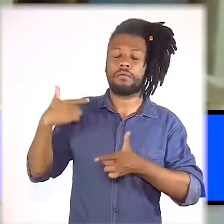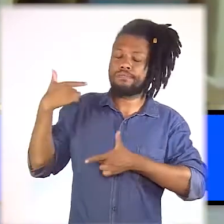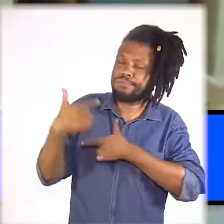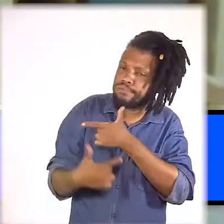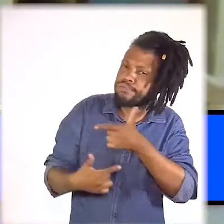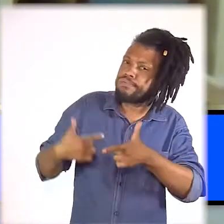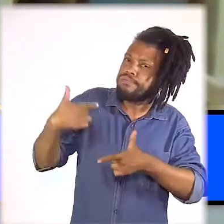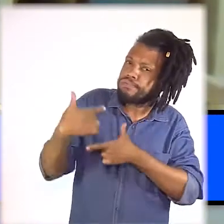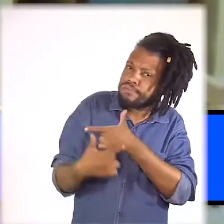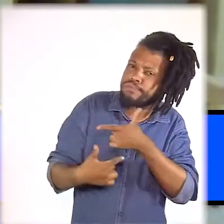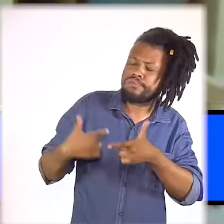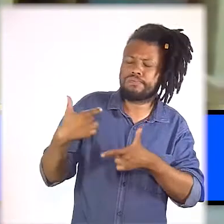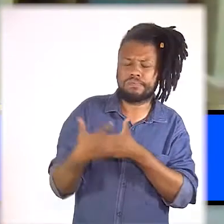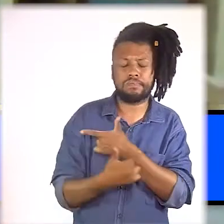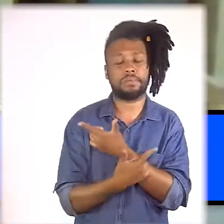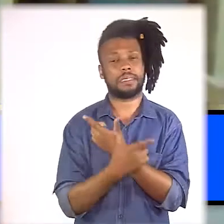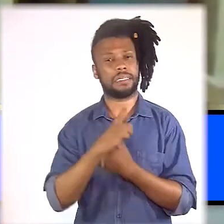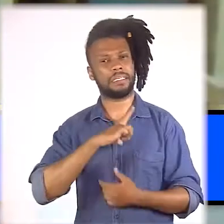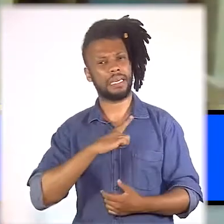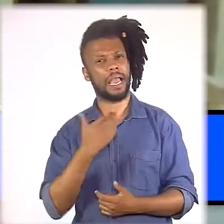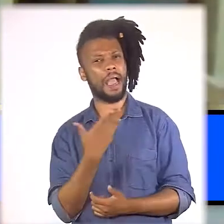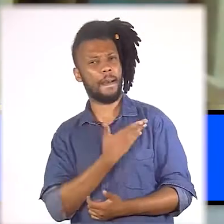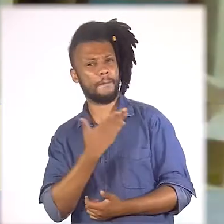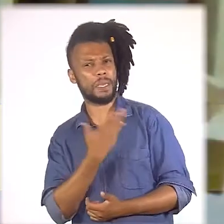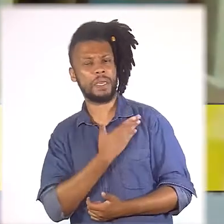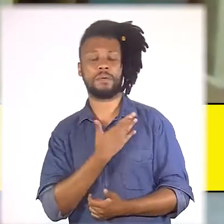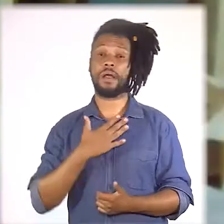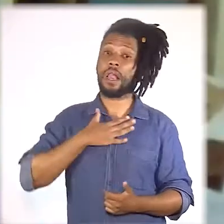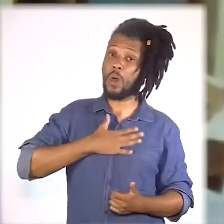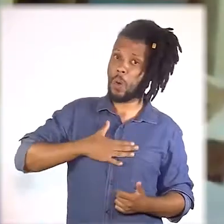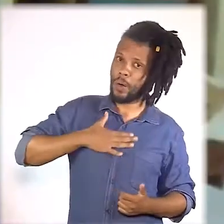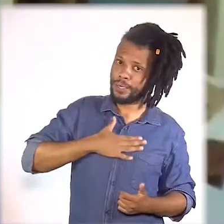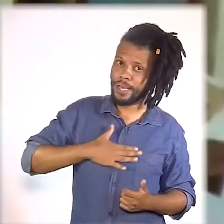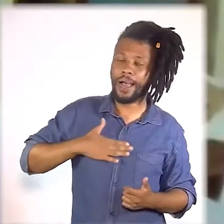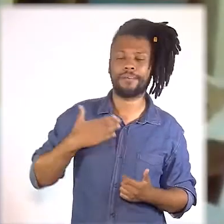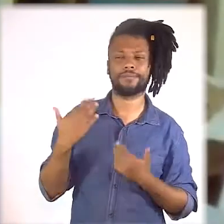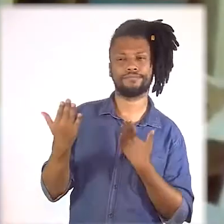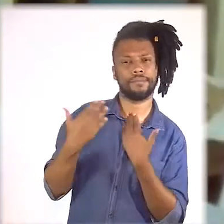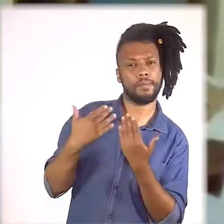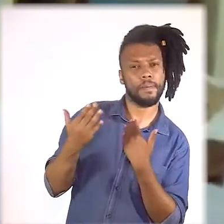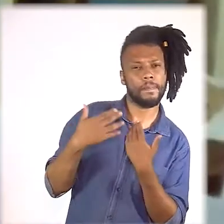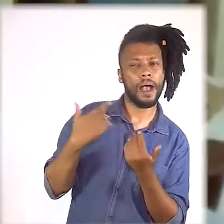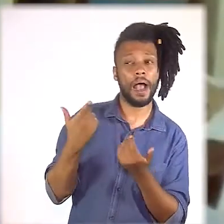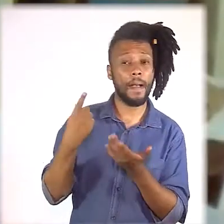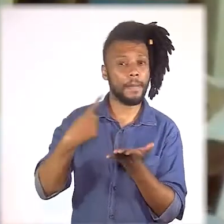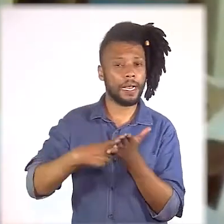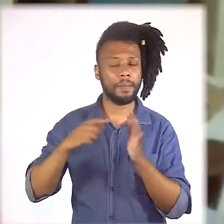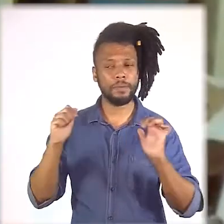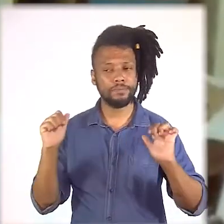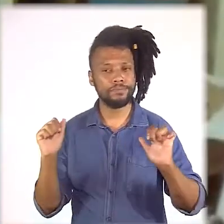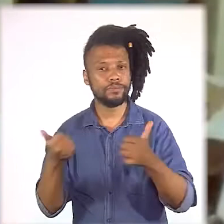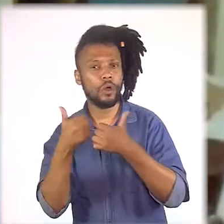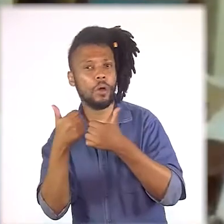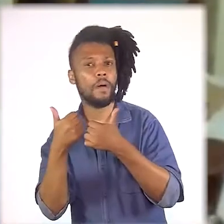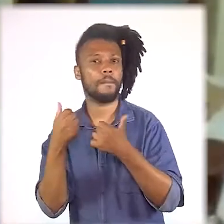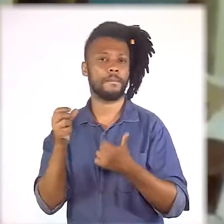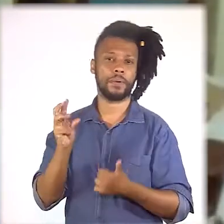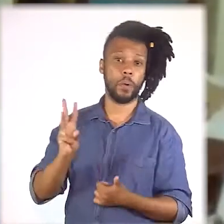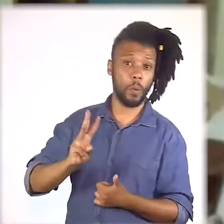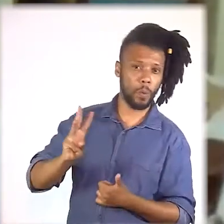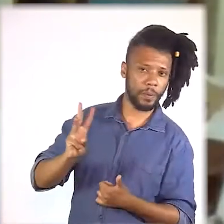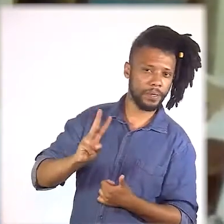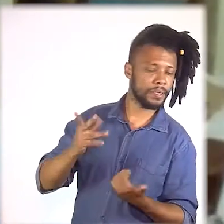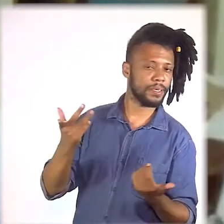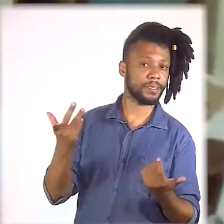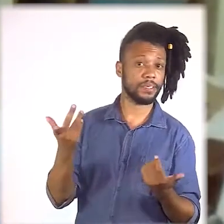O Aurélio era um furacão afetivo, ele tinha amigos, ele gostava de conversar a noite adentro, tomando chopp, um uísque,